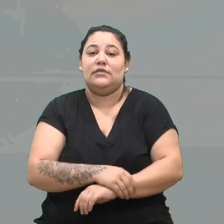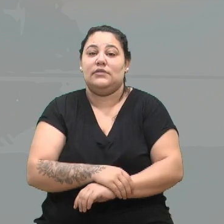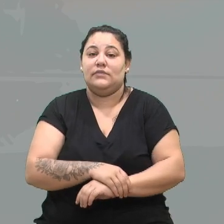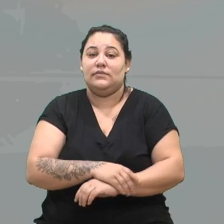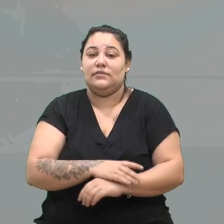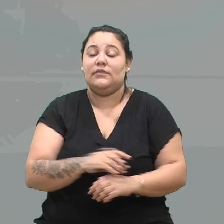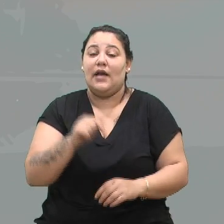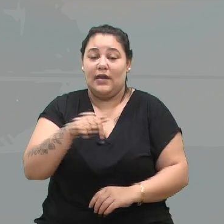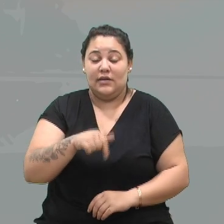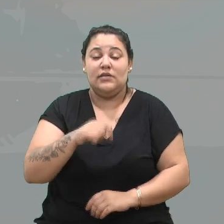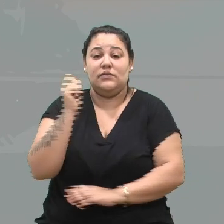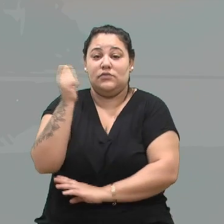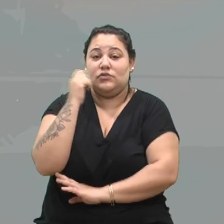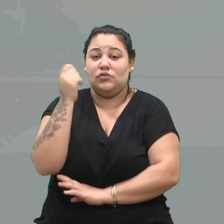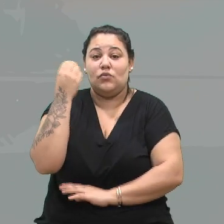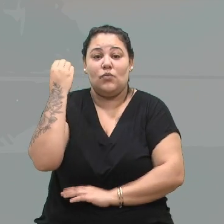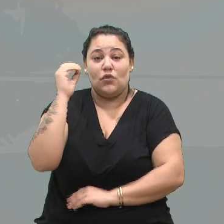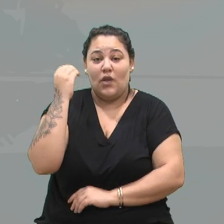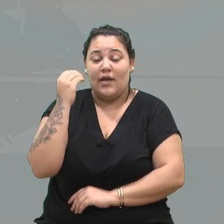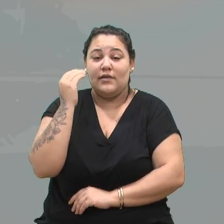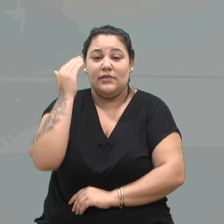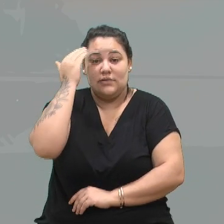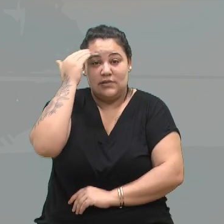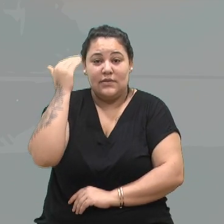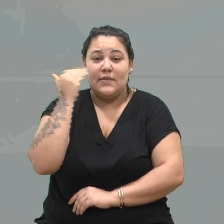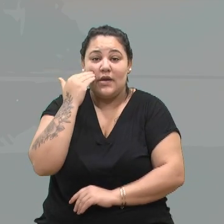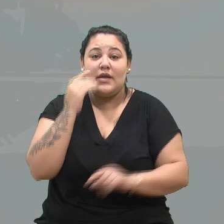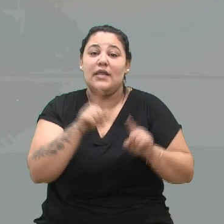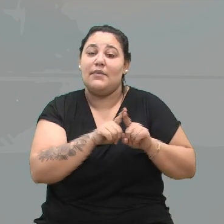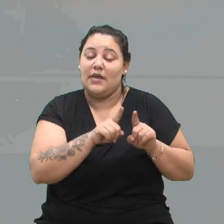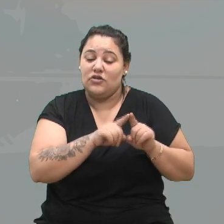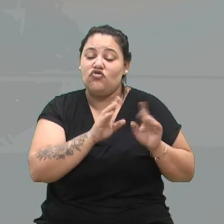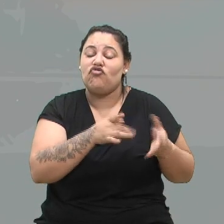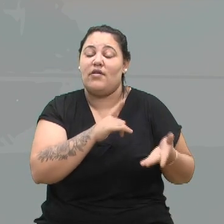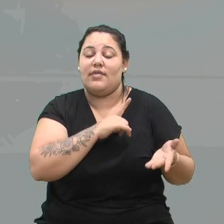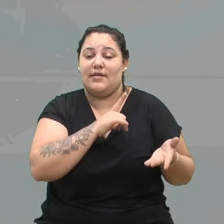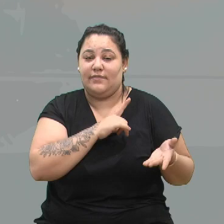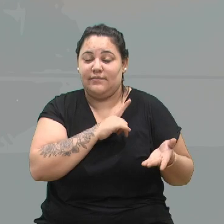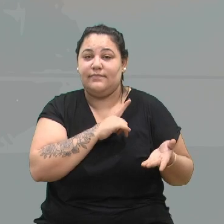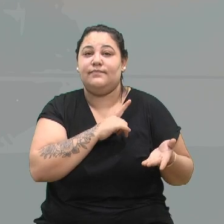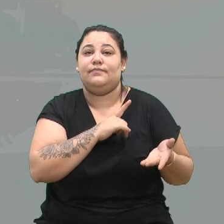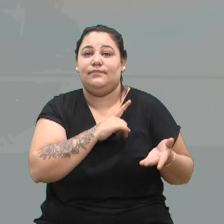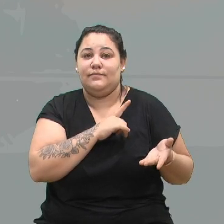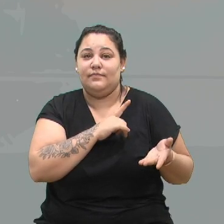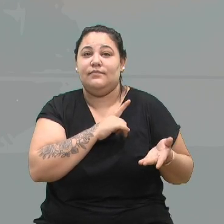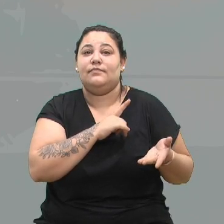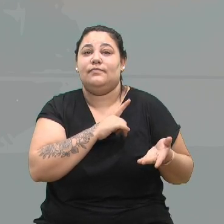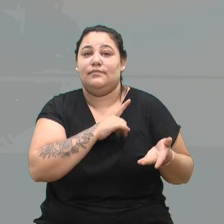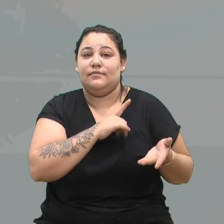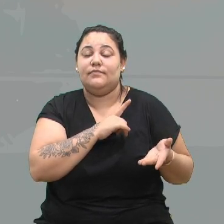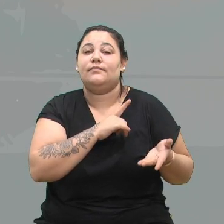estado do Rio Grande do Sul, em Porto Alegre e Santa Maria, que está dando muito,